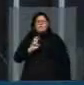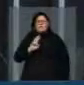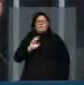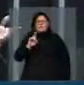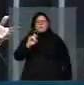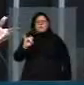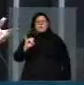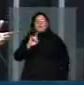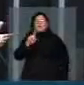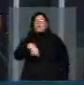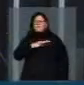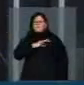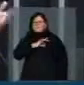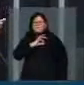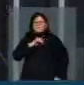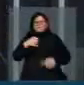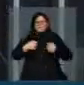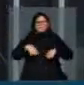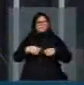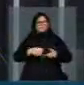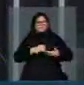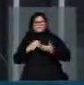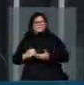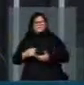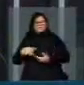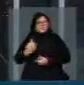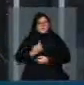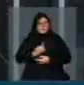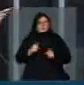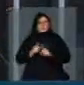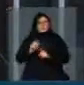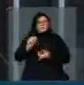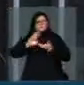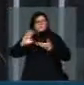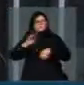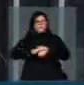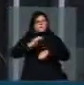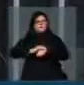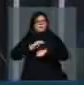lá, precisam da nossa ajuda e nós precisamos destinar mais e mais